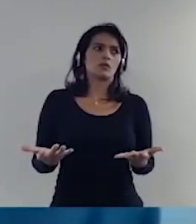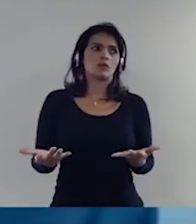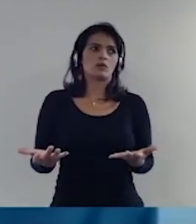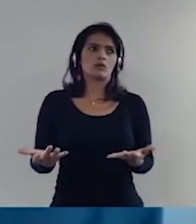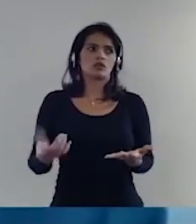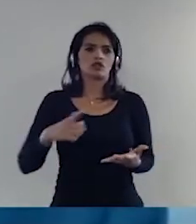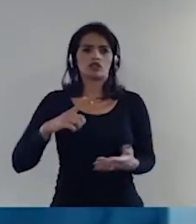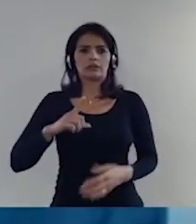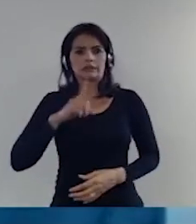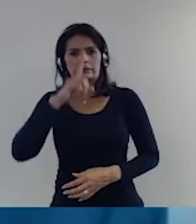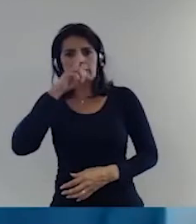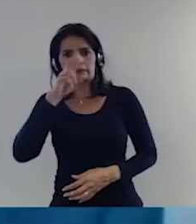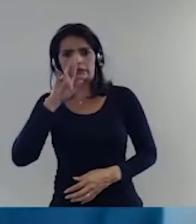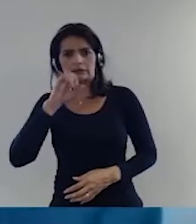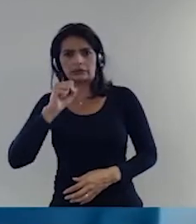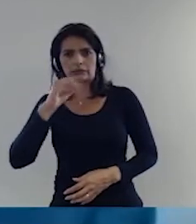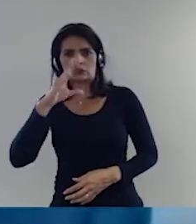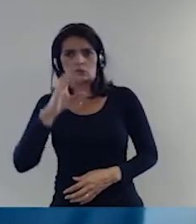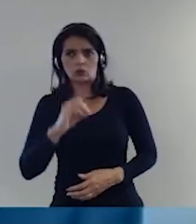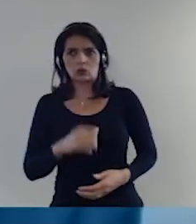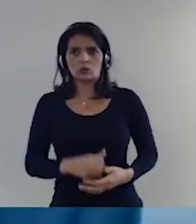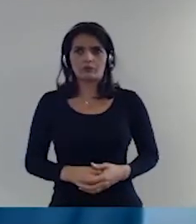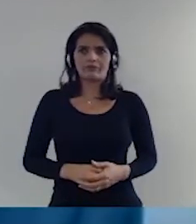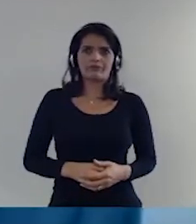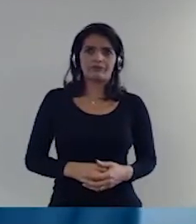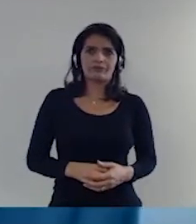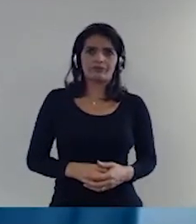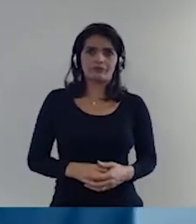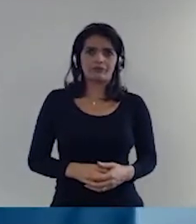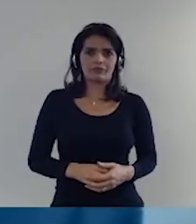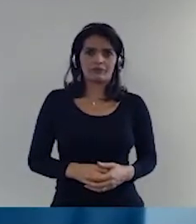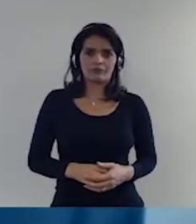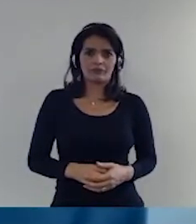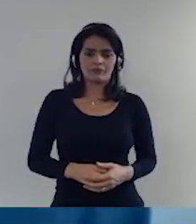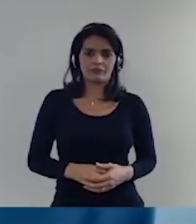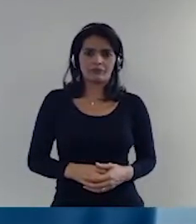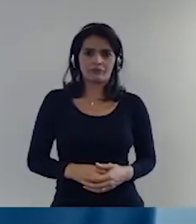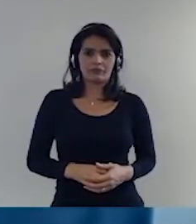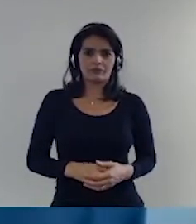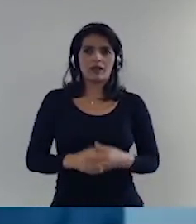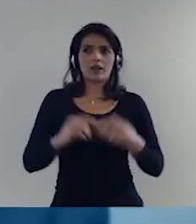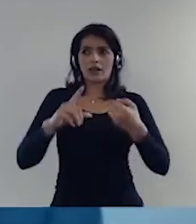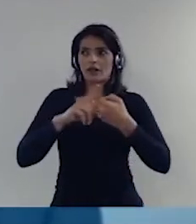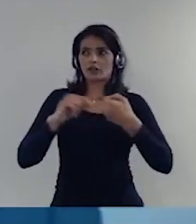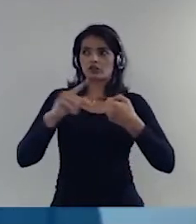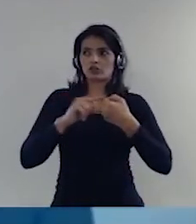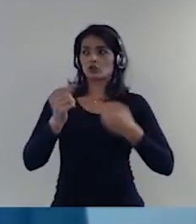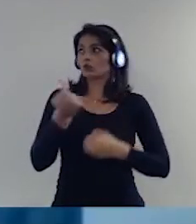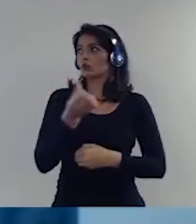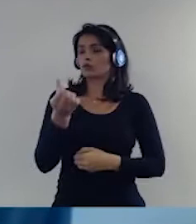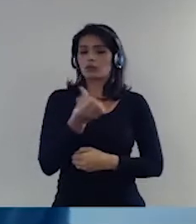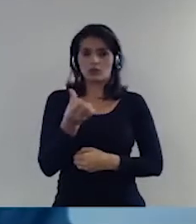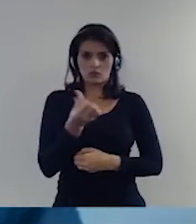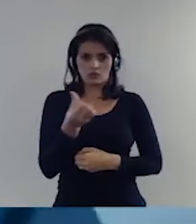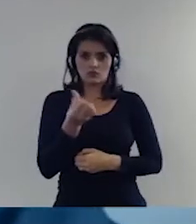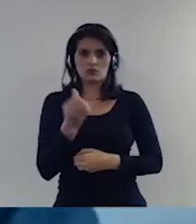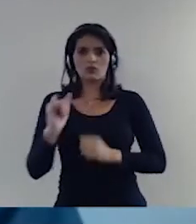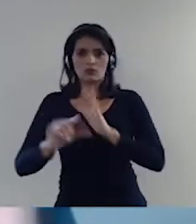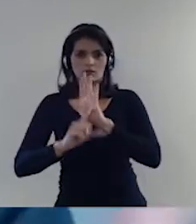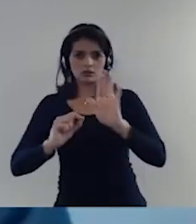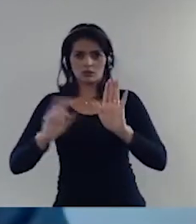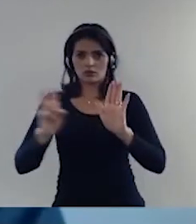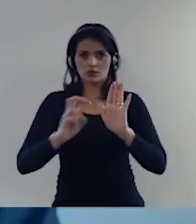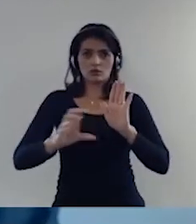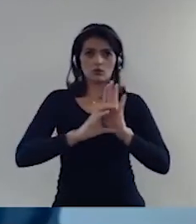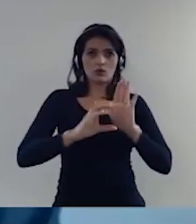de riscos para os consumidores, de tal maneira que, tanto no artigo 6º, inciso 5º do Código do Consumidor,